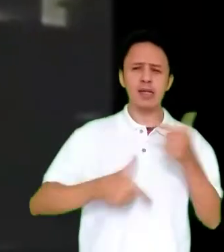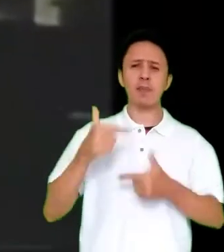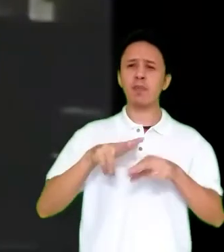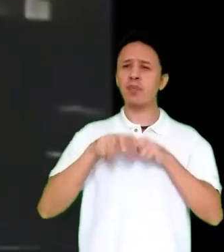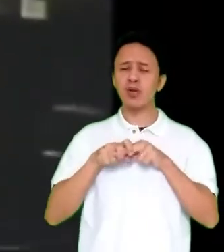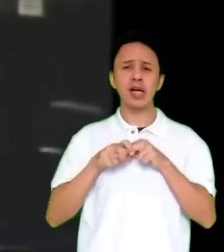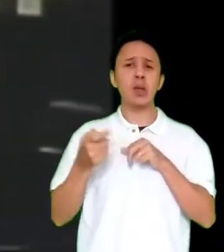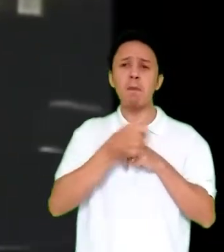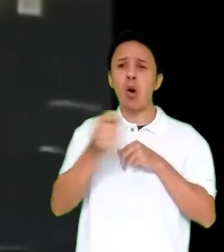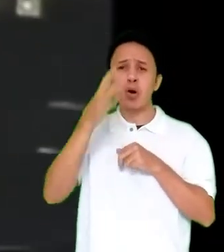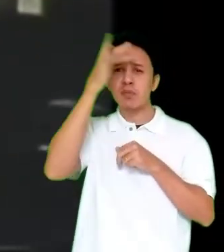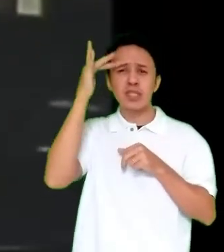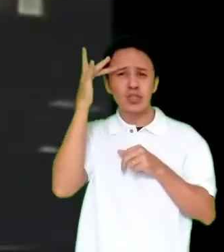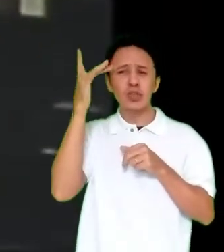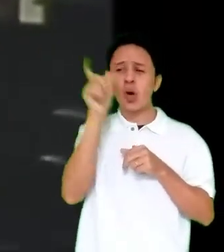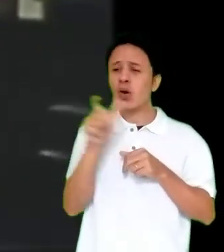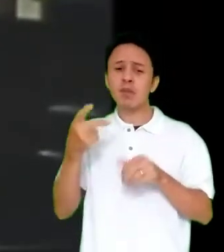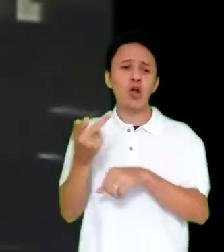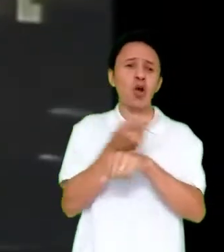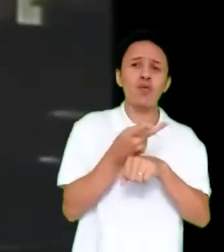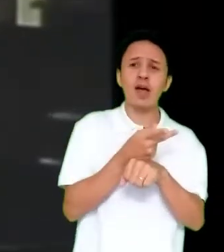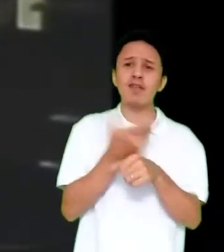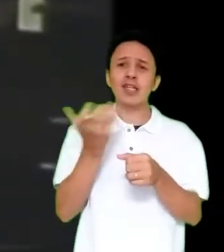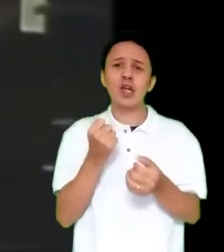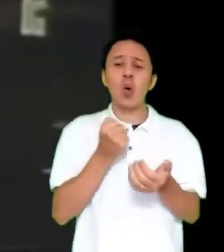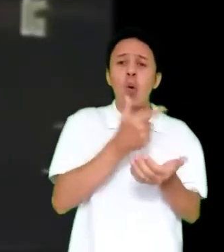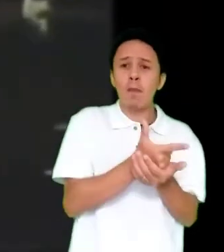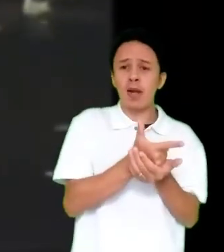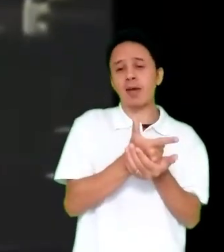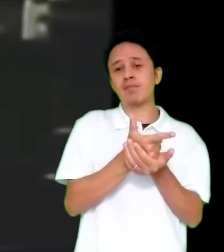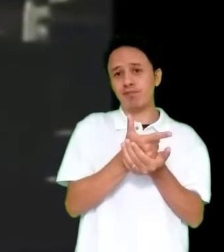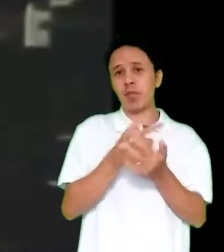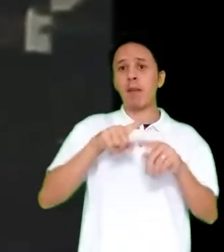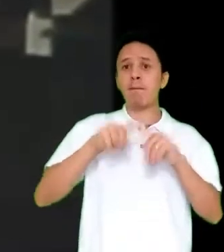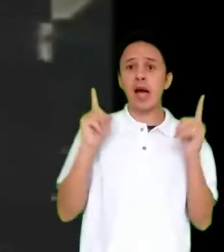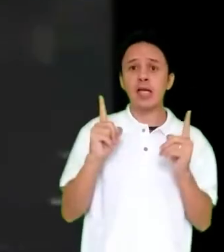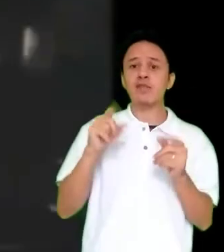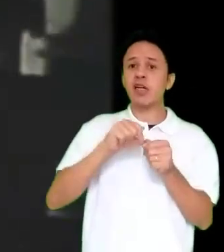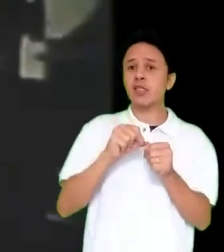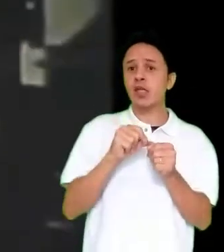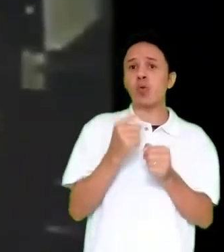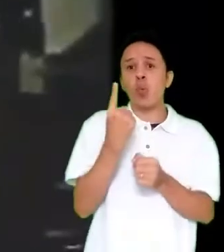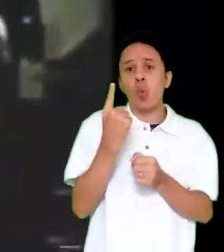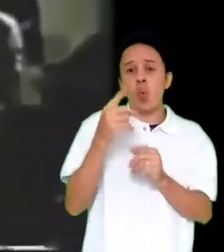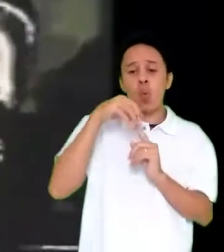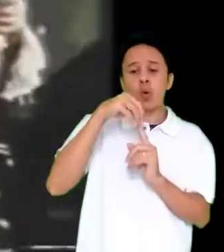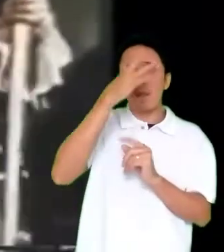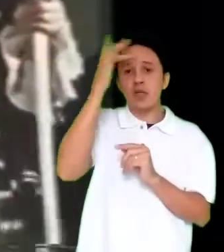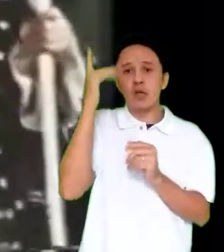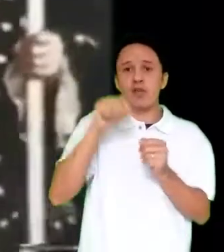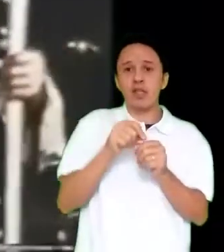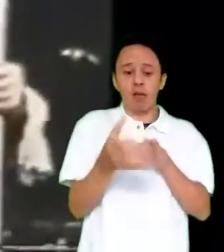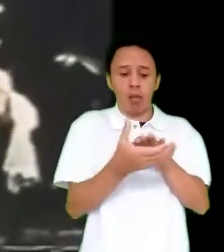para compensar sua baixa produtividade, que era inevitavelmente baixa, dado que ele só podia executar uma única operação